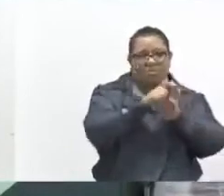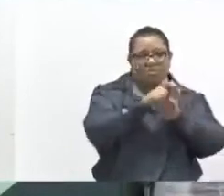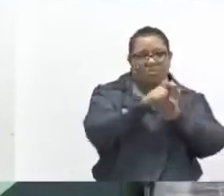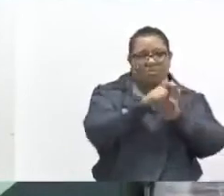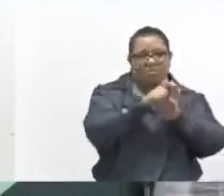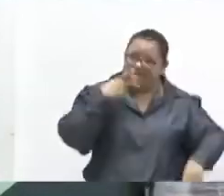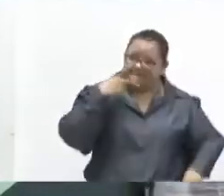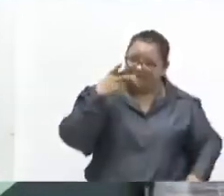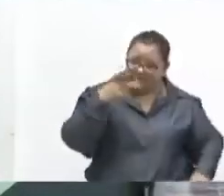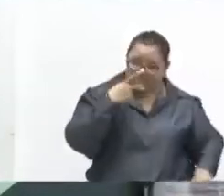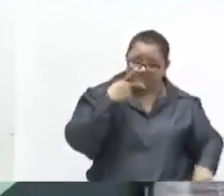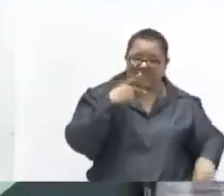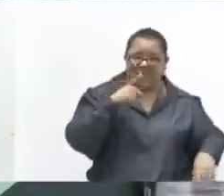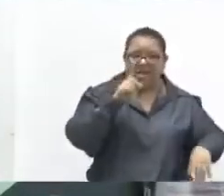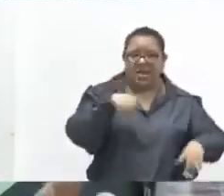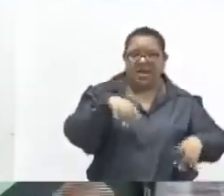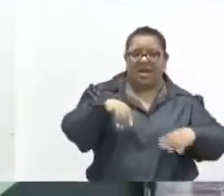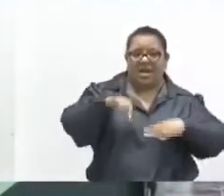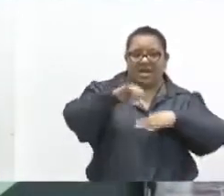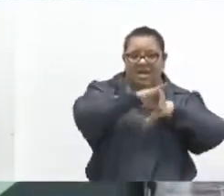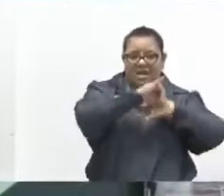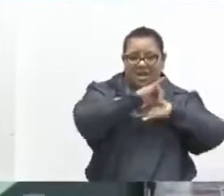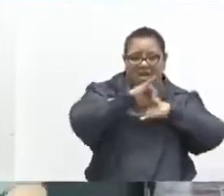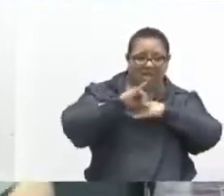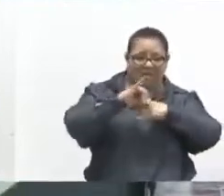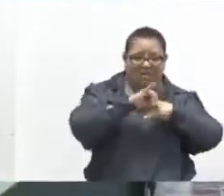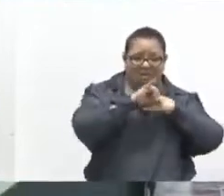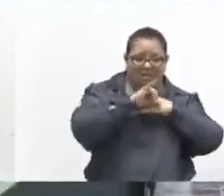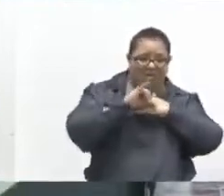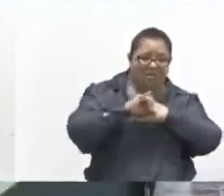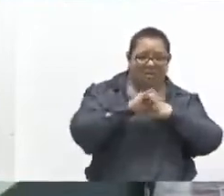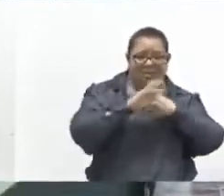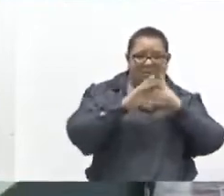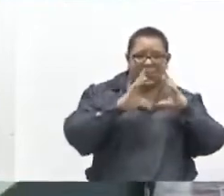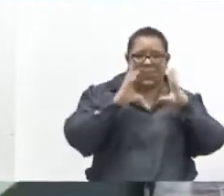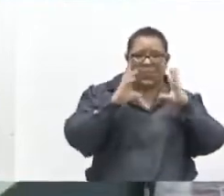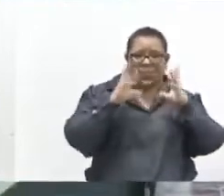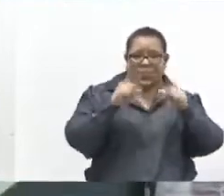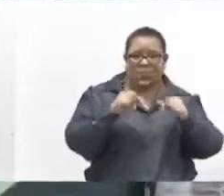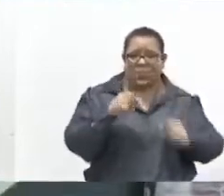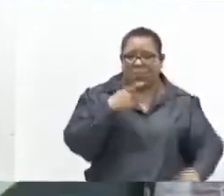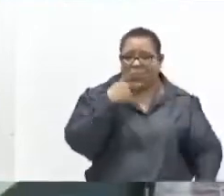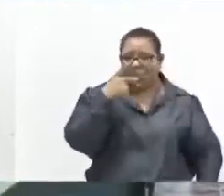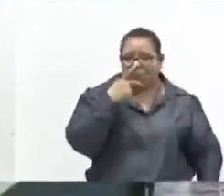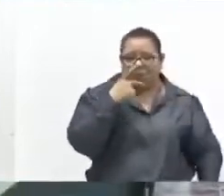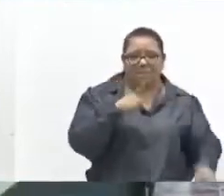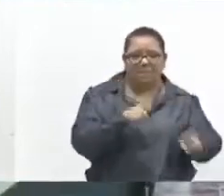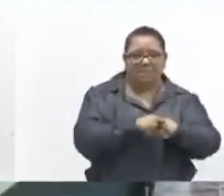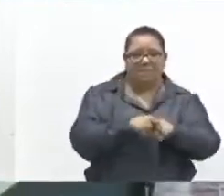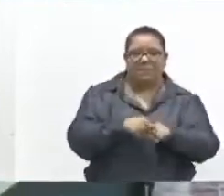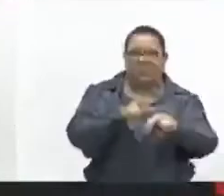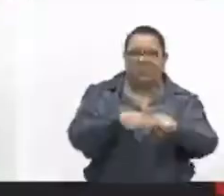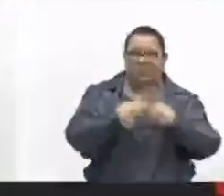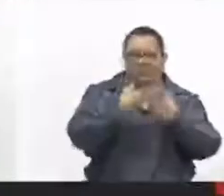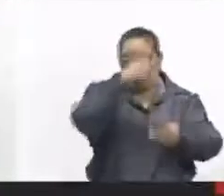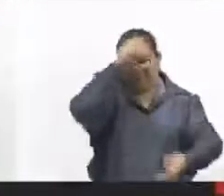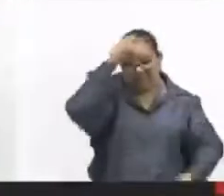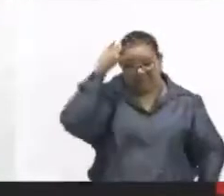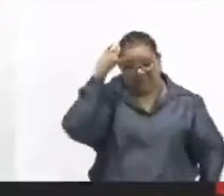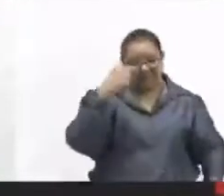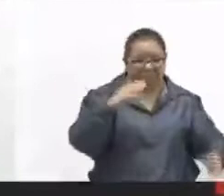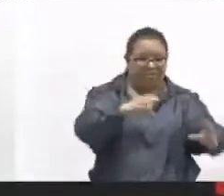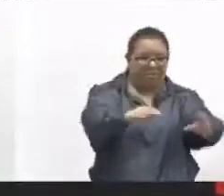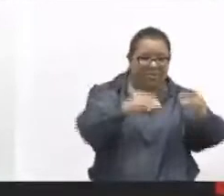fala sobre os diretórios centrais dos estudantes, os centros acadêmicos, grêmios estudantis. Nós vamos, inclusive, enquanto Câmara, fazendo, colocar